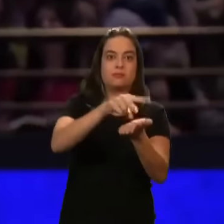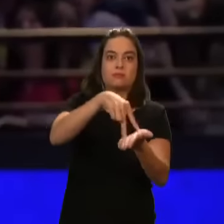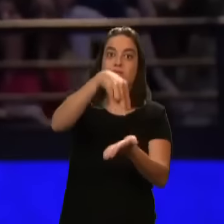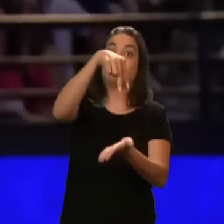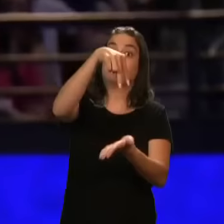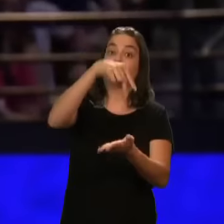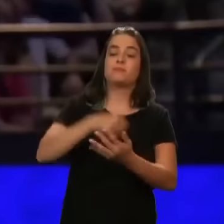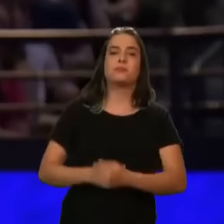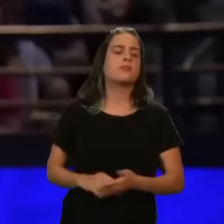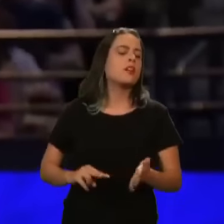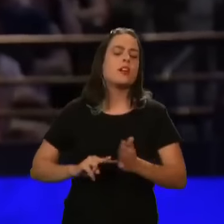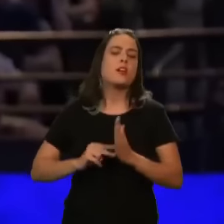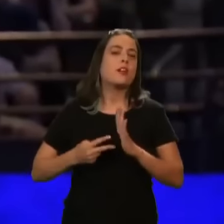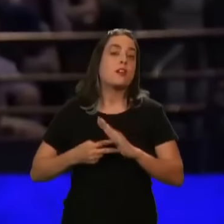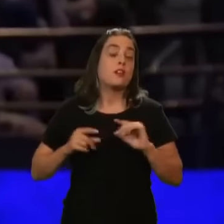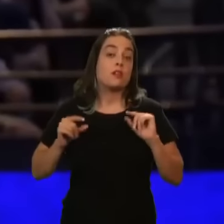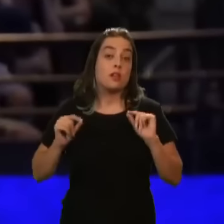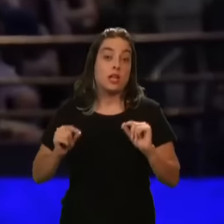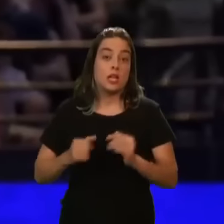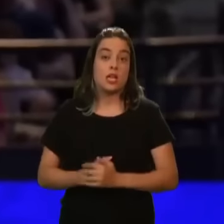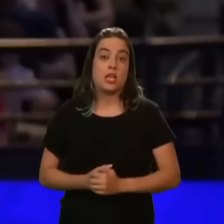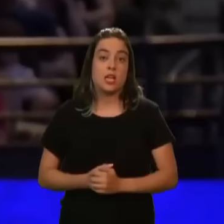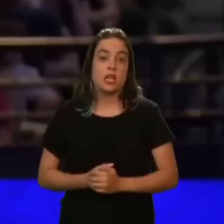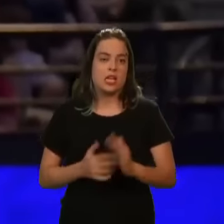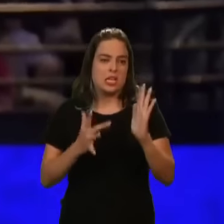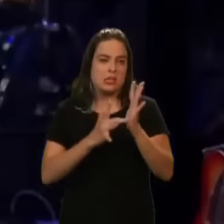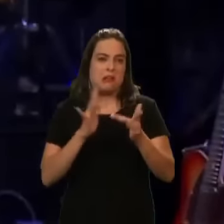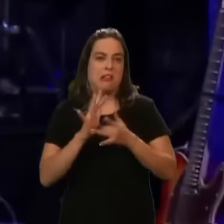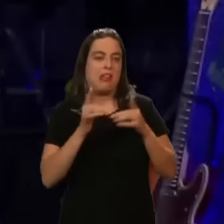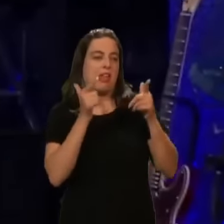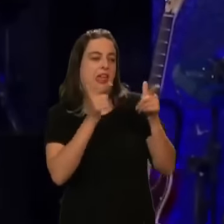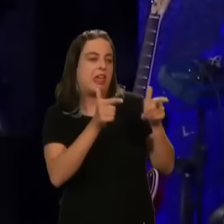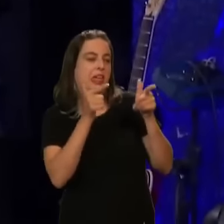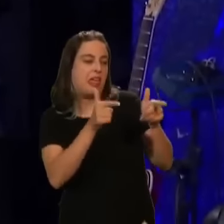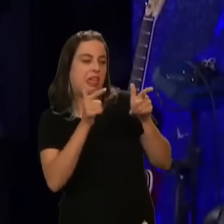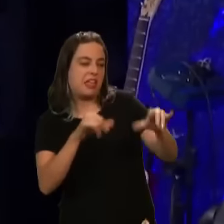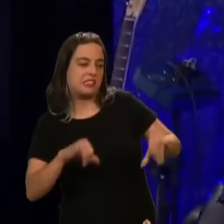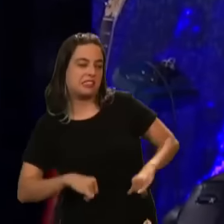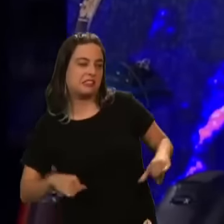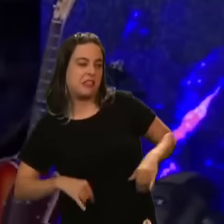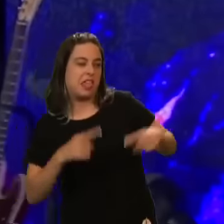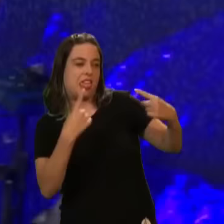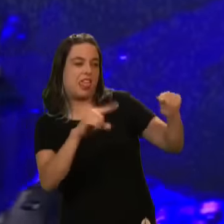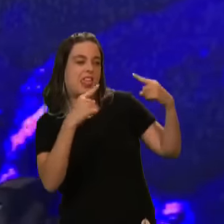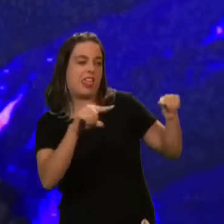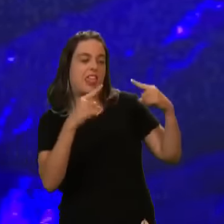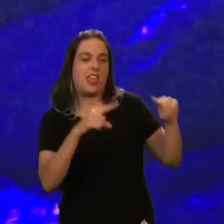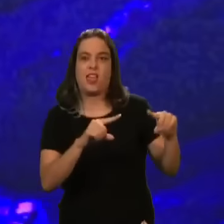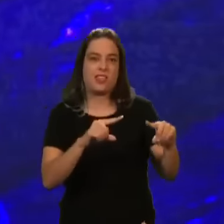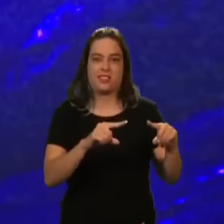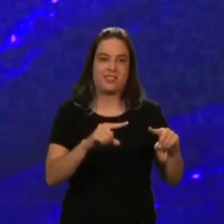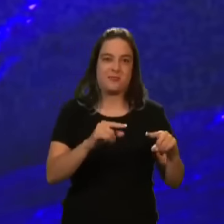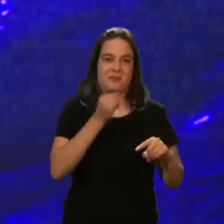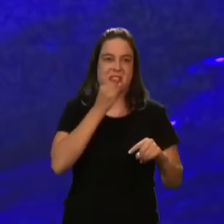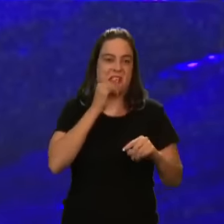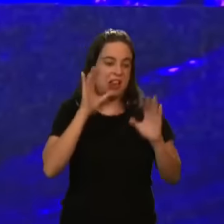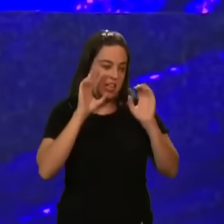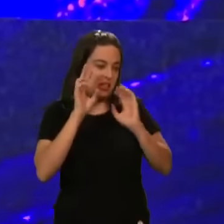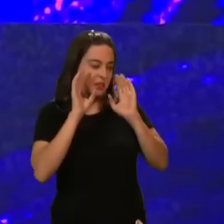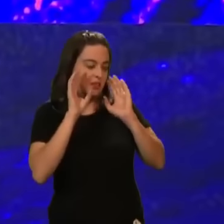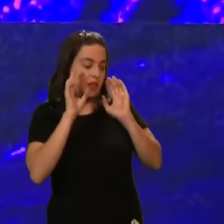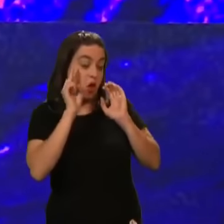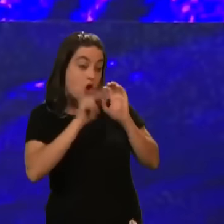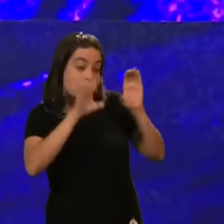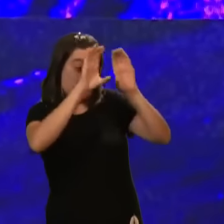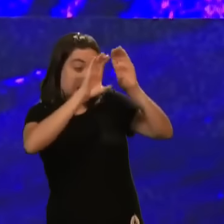Isso mostra que Ele não zomba da nossa dor, Ele não zomba do nosso problema, Ele não olha lá do céu e fala assim: eu sou